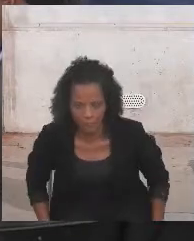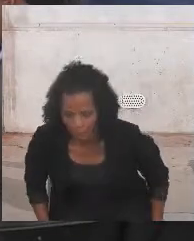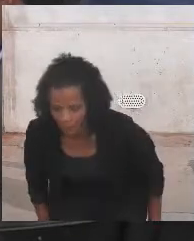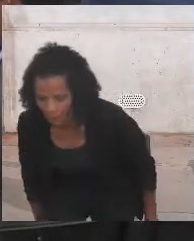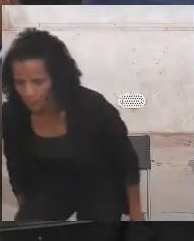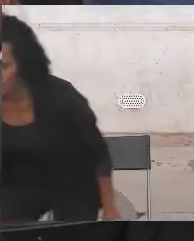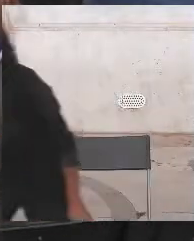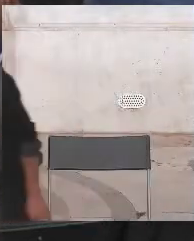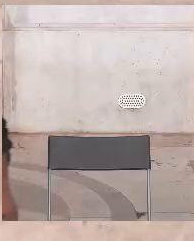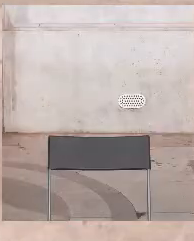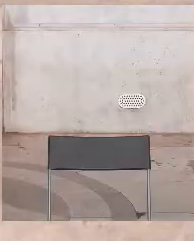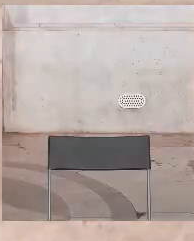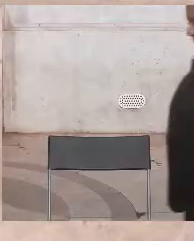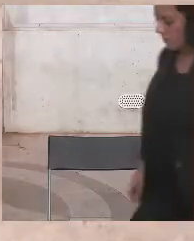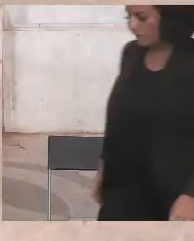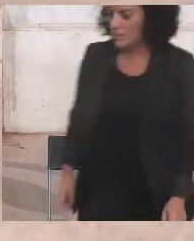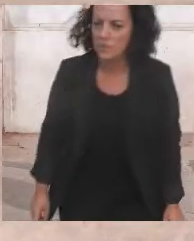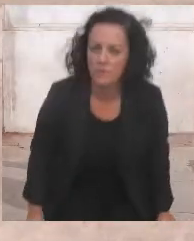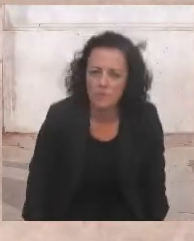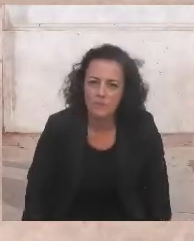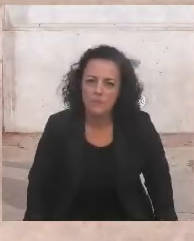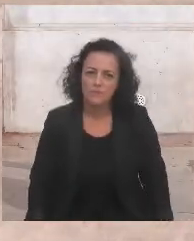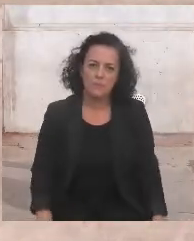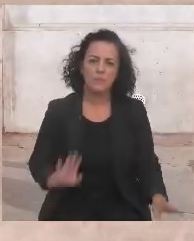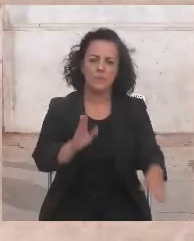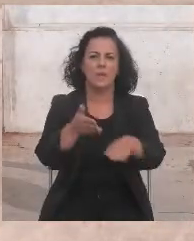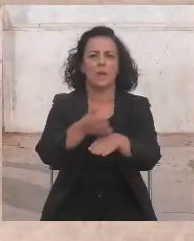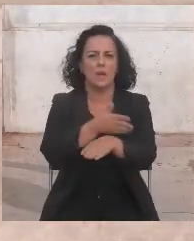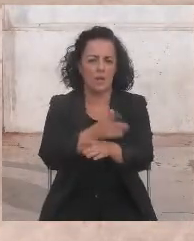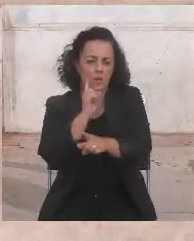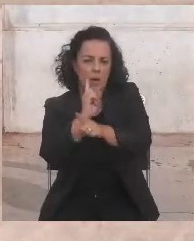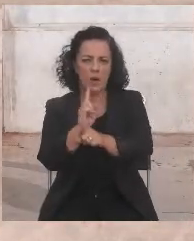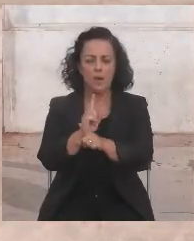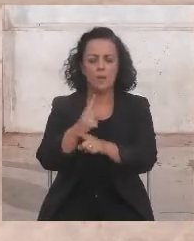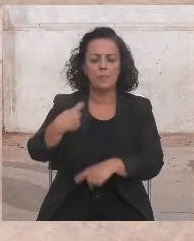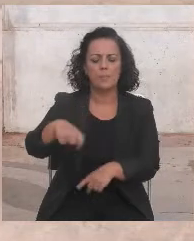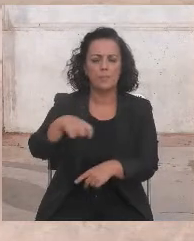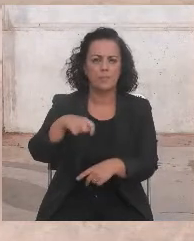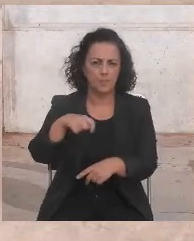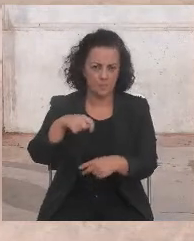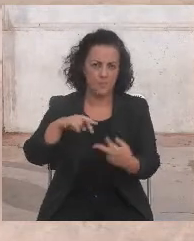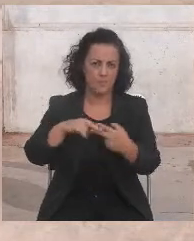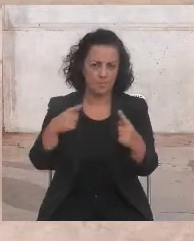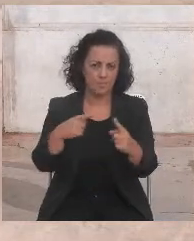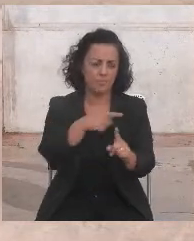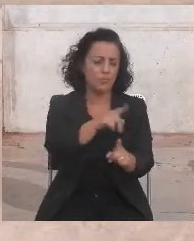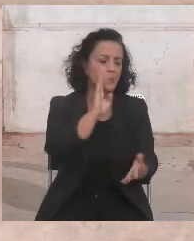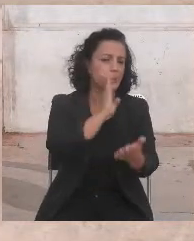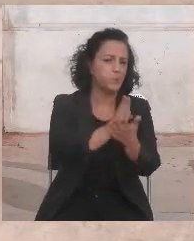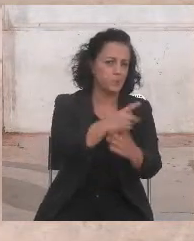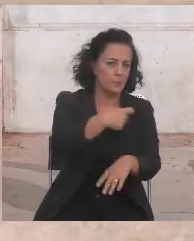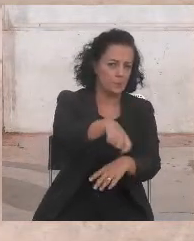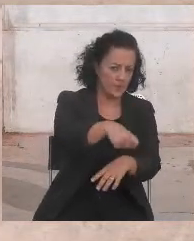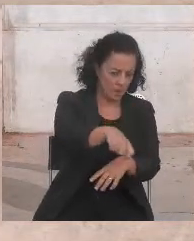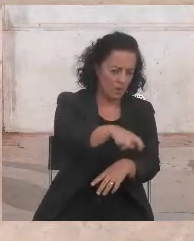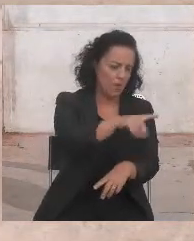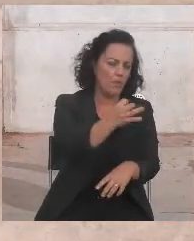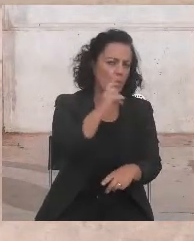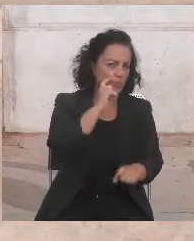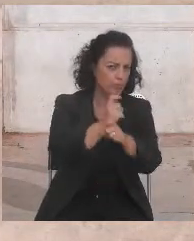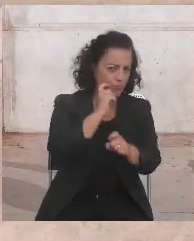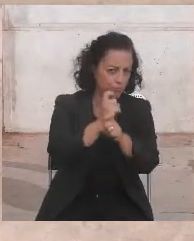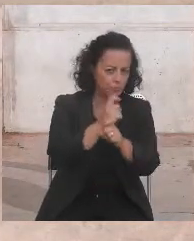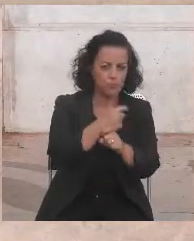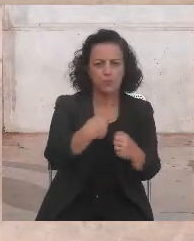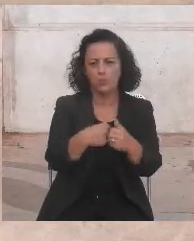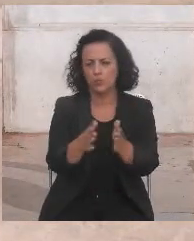Antes disso ainda, relativo à Assembleia Municipal, o Presidente da Assembleia Municipal cessante verificou a identidade e a legitimidade